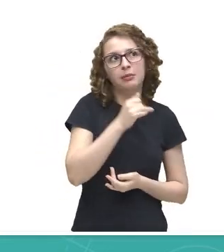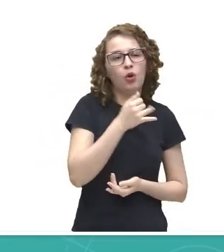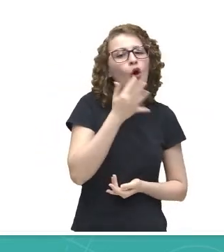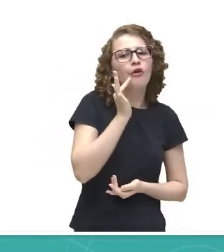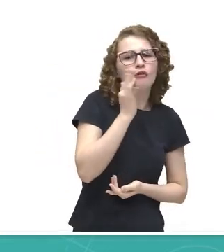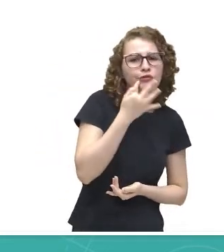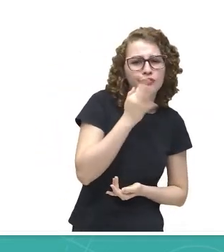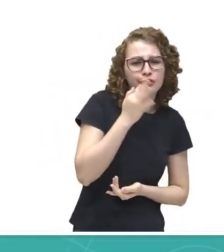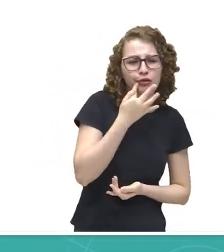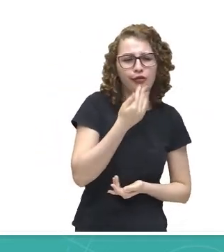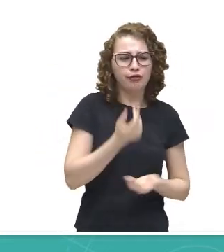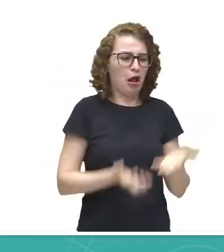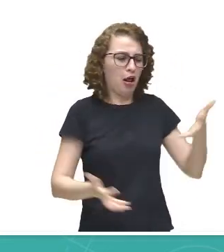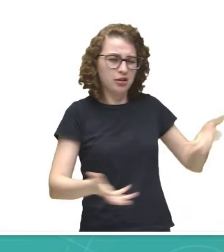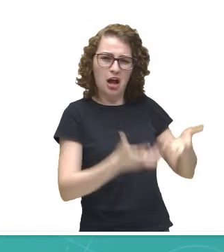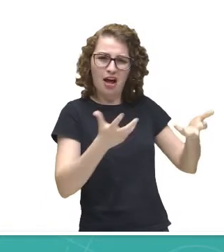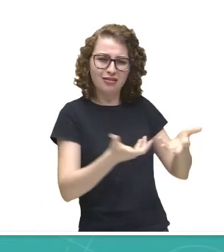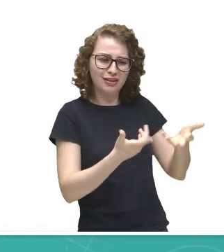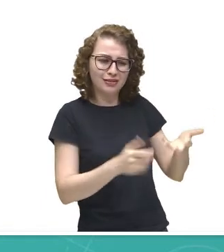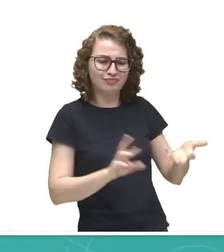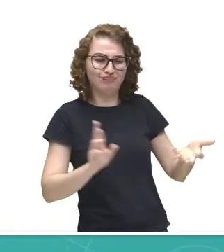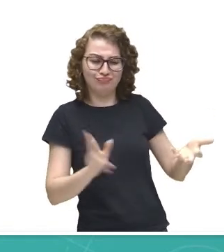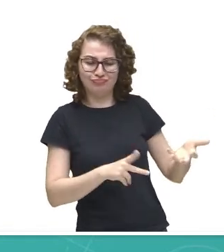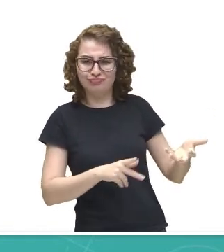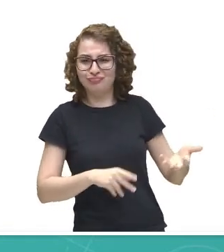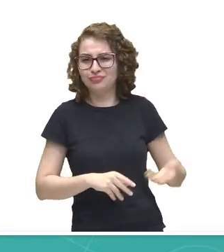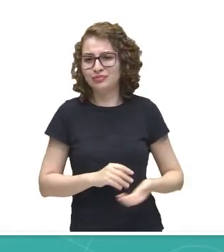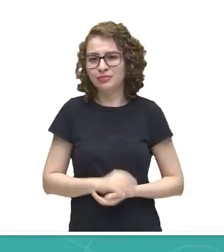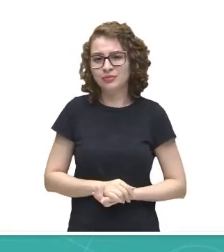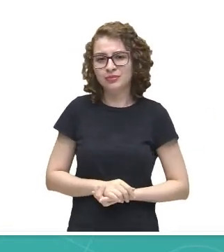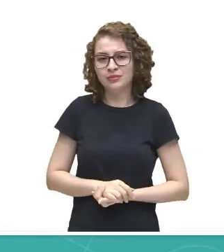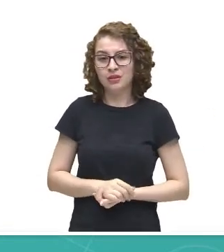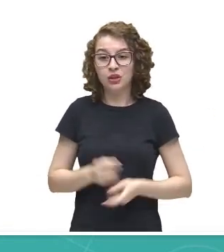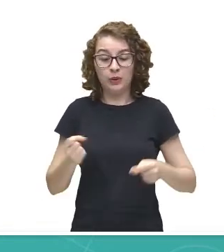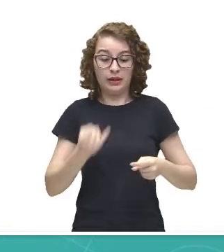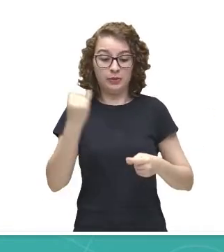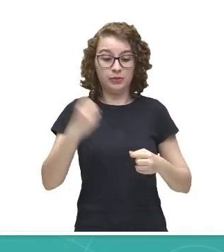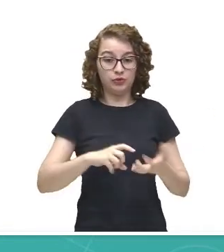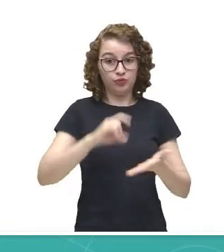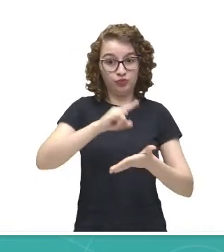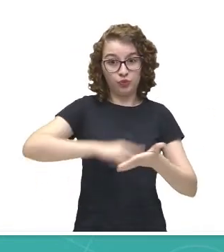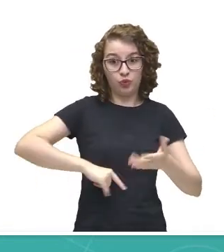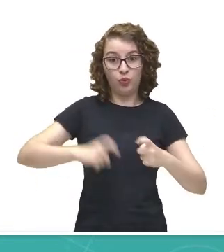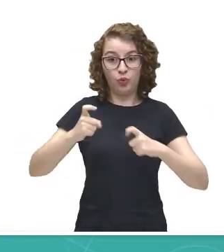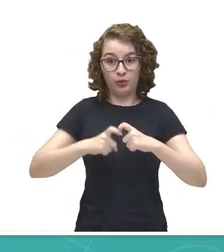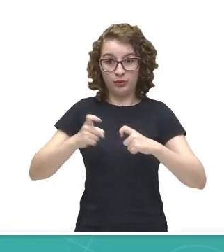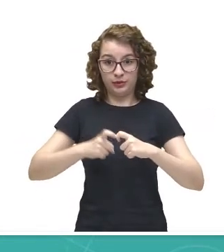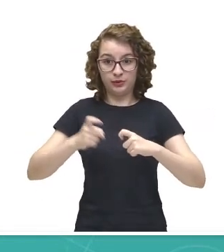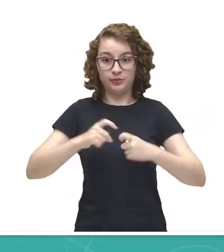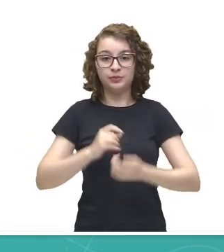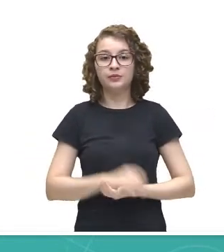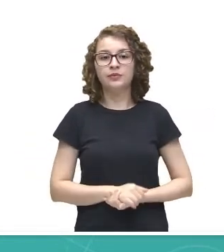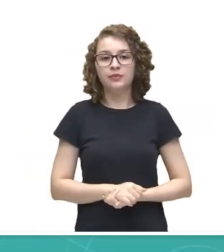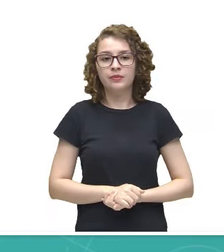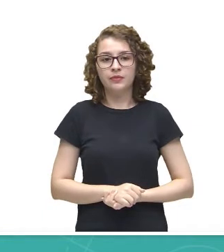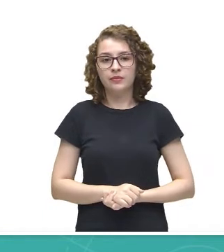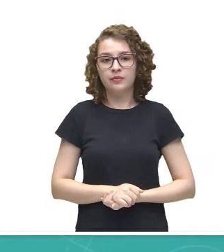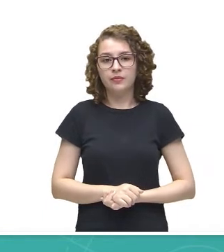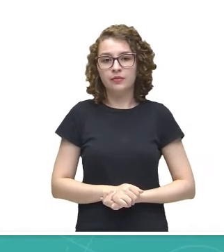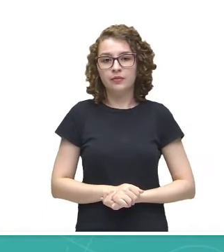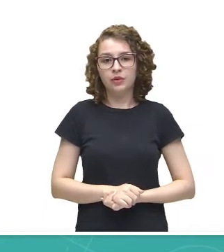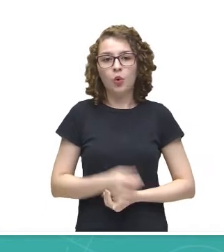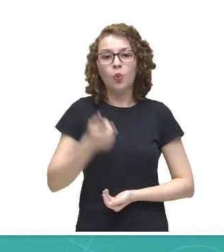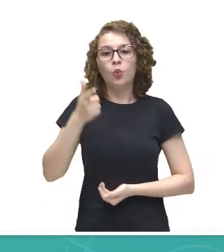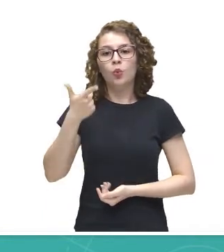o legume e tudo mais, tá? Então é importante fazer esses exames periódicos. Outro fator que